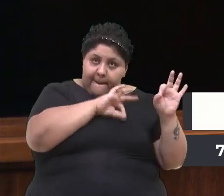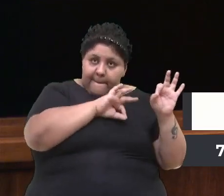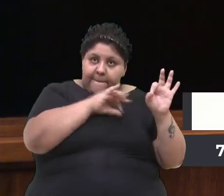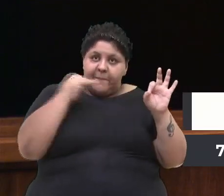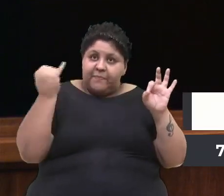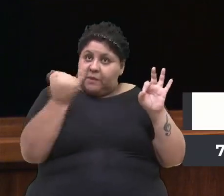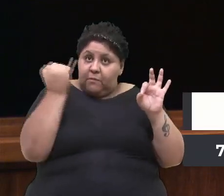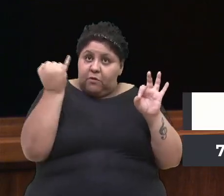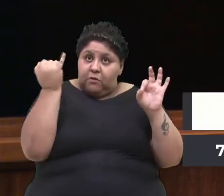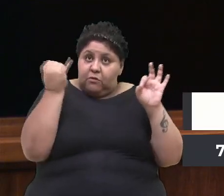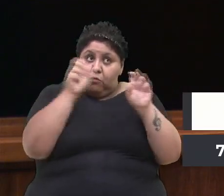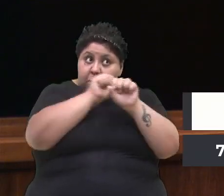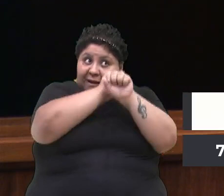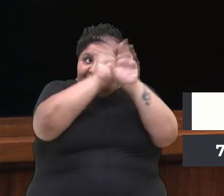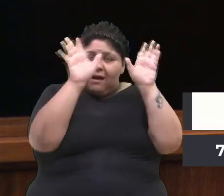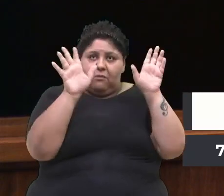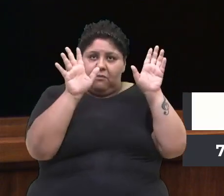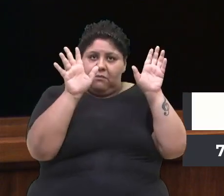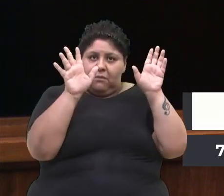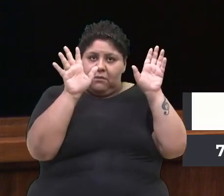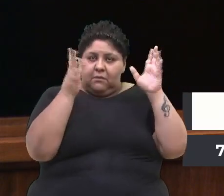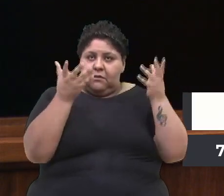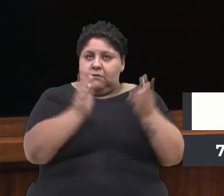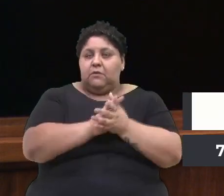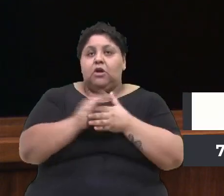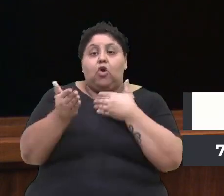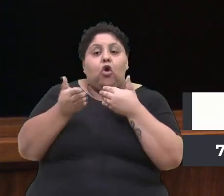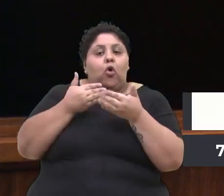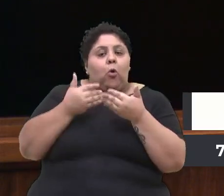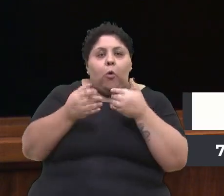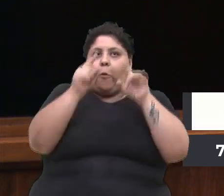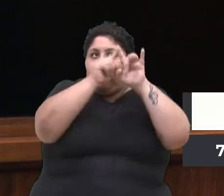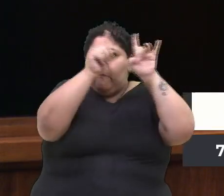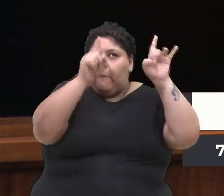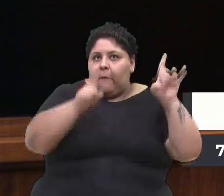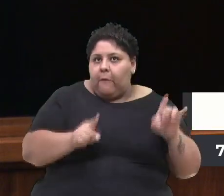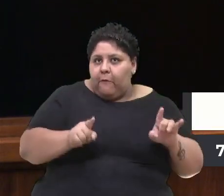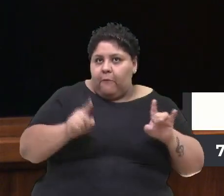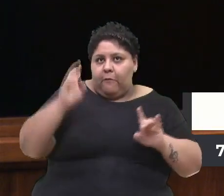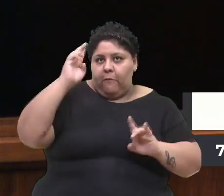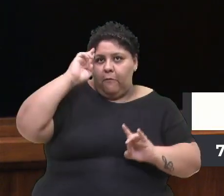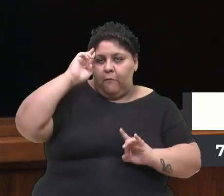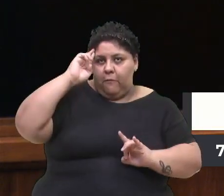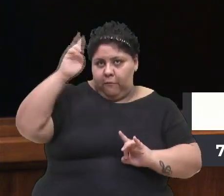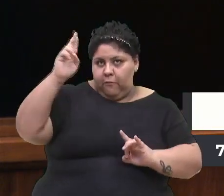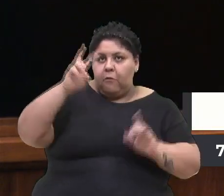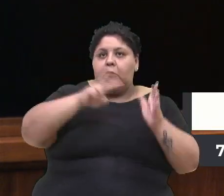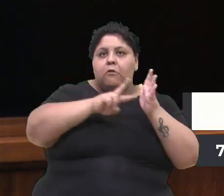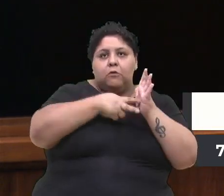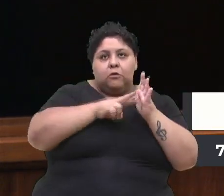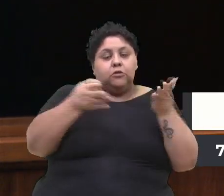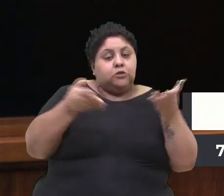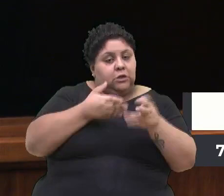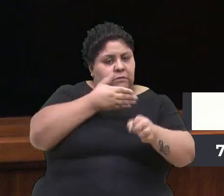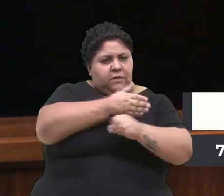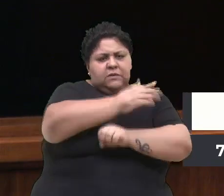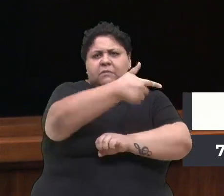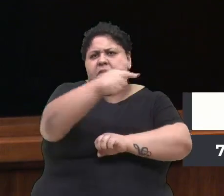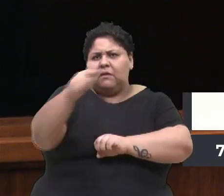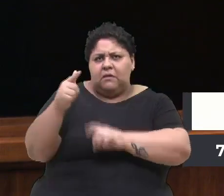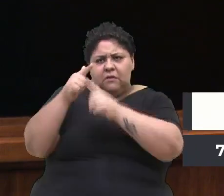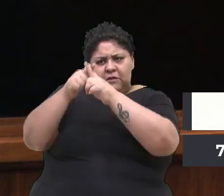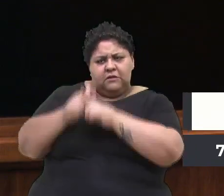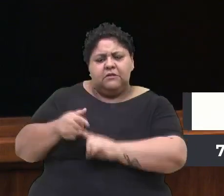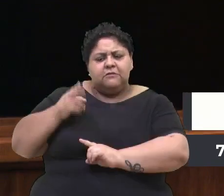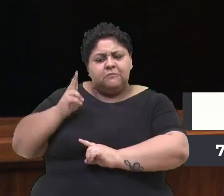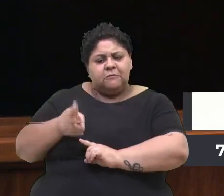fique nítido. Qualquer trabalhador, e mesmo na direção do Sindserv, que eu já participei em outros momentos, mas sempre,